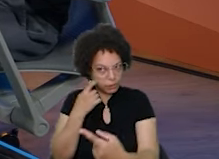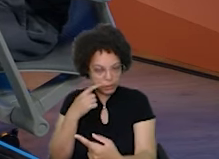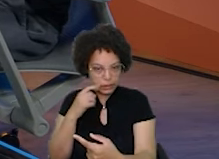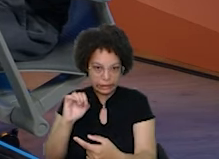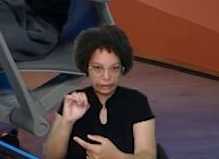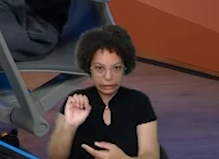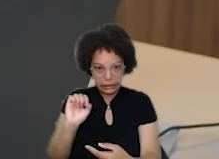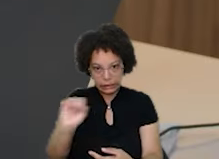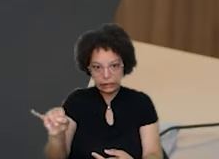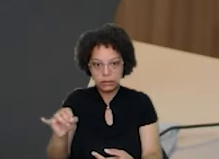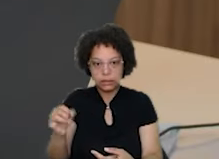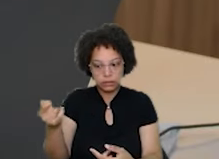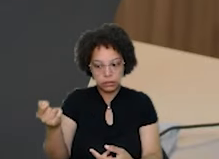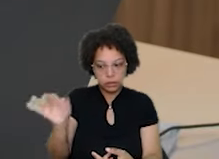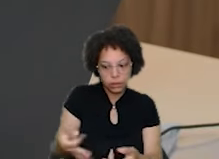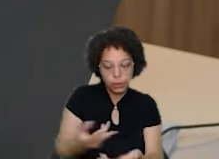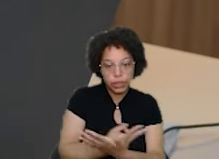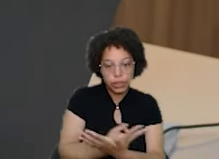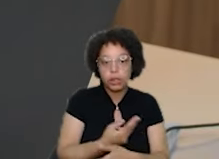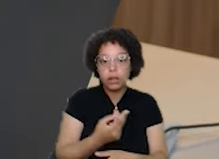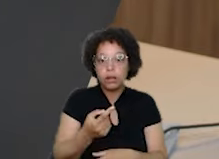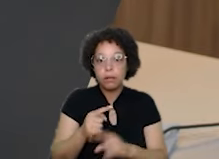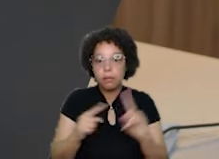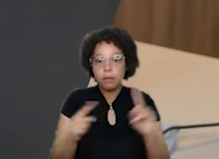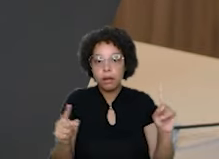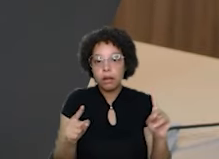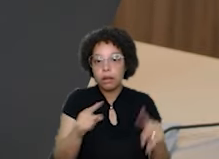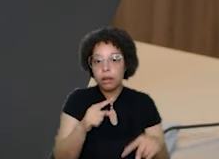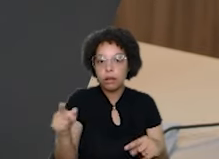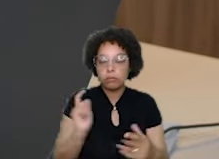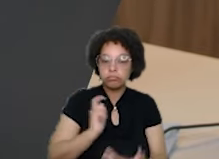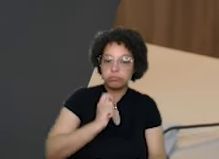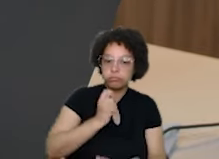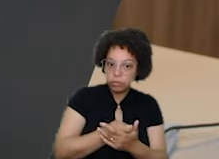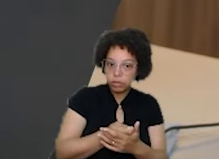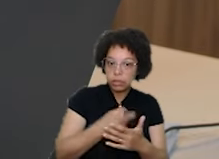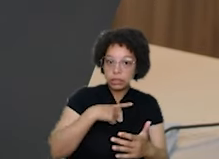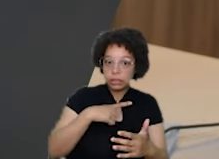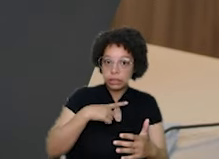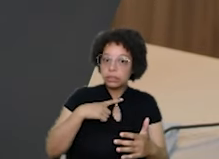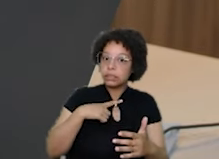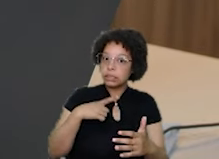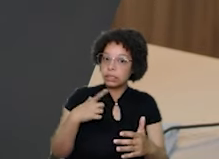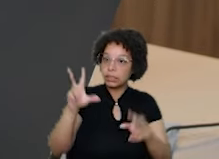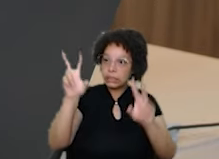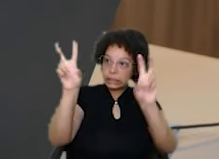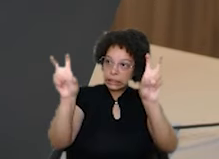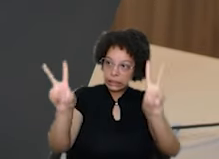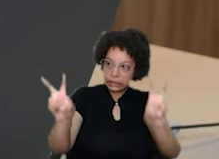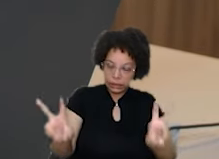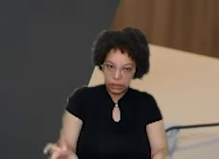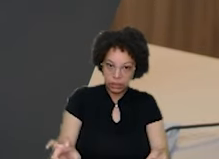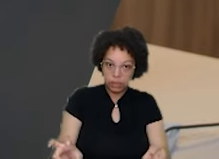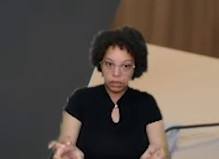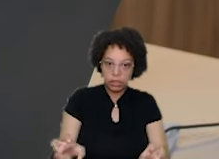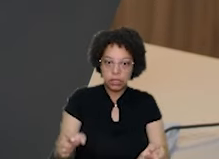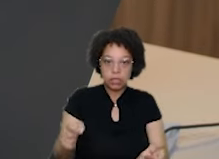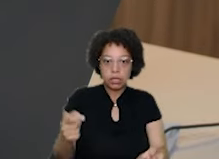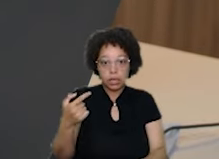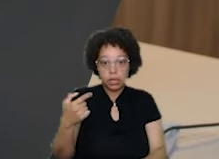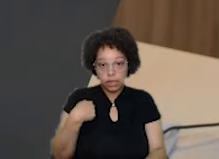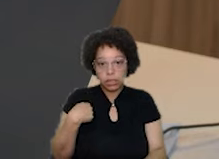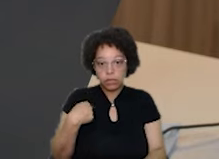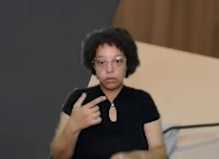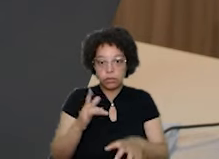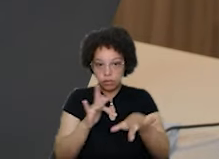favor mas assim numa ação de tráfego e pago você tem os filtros né onde você vai fala olha rede social